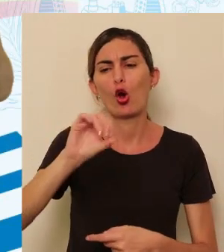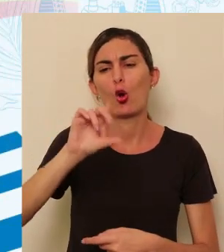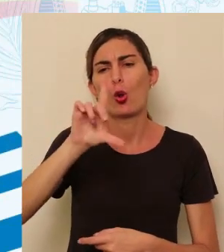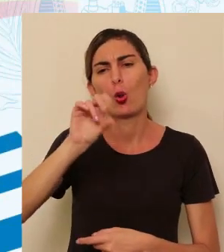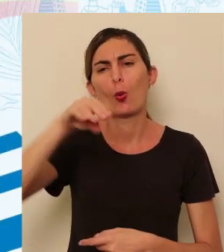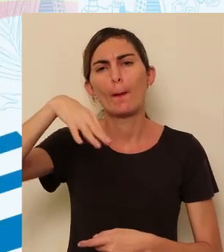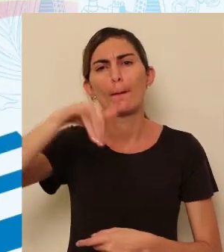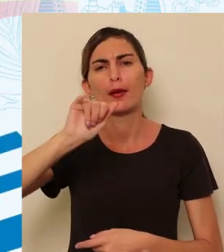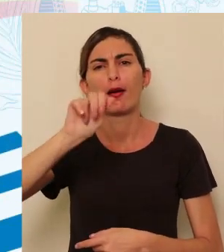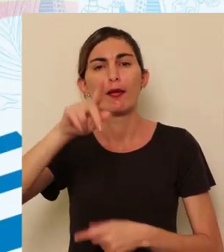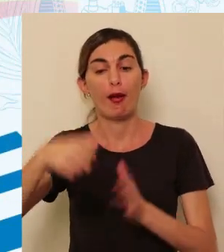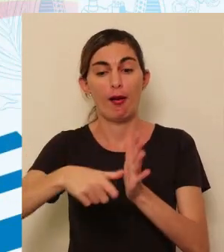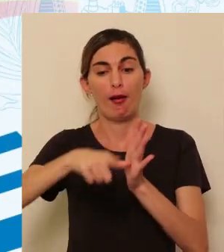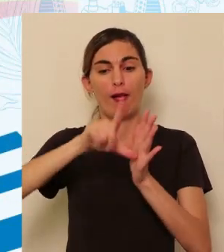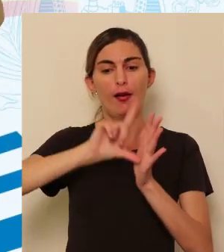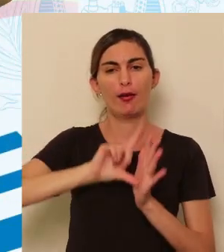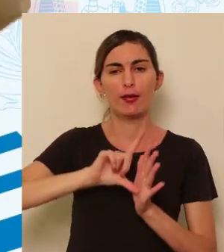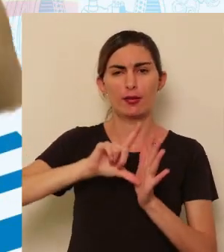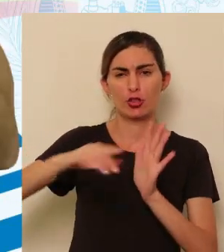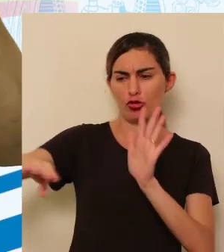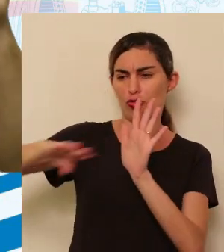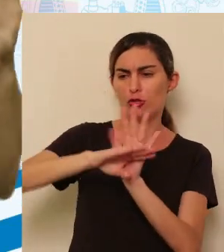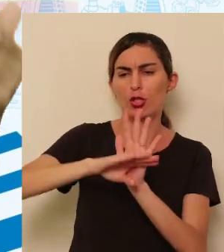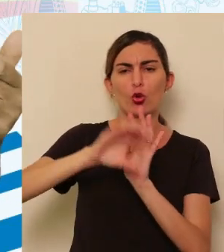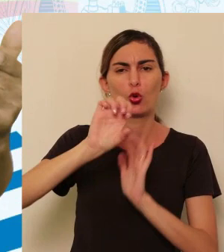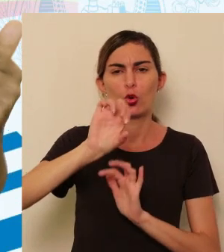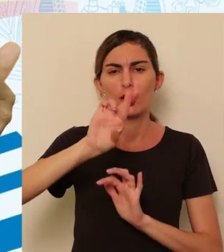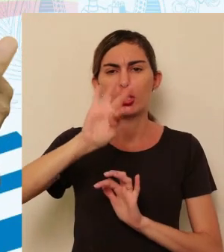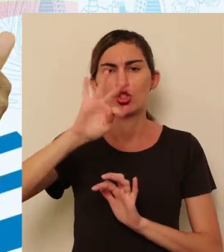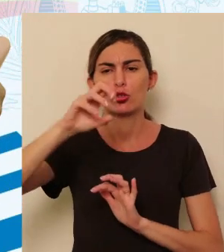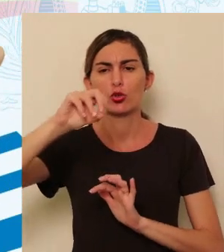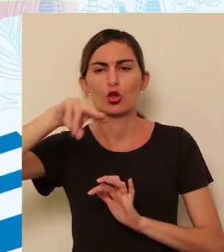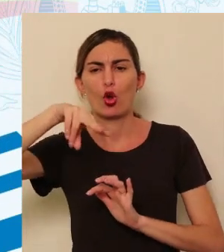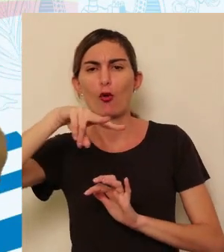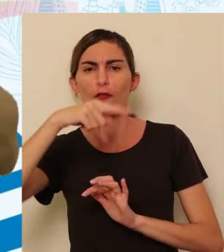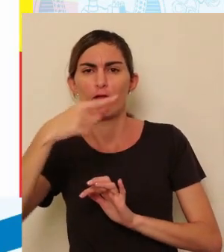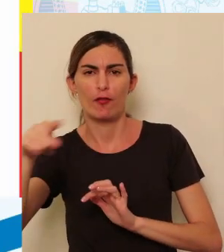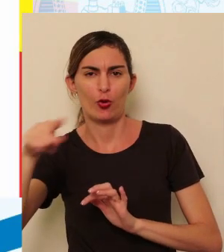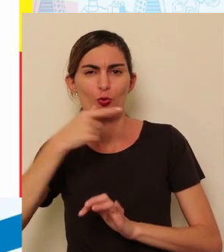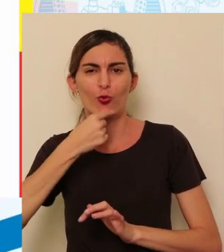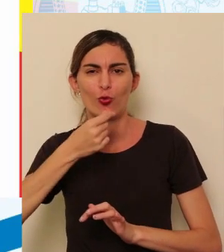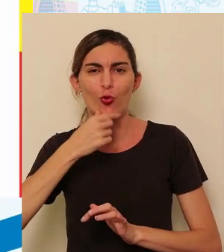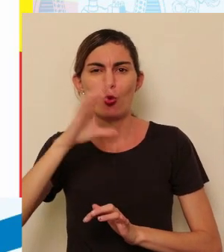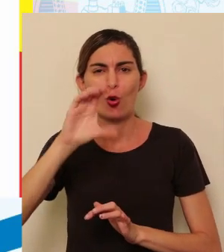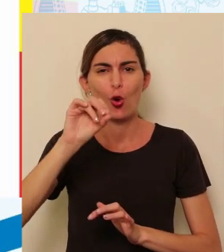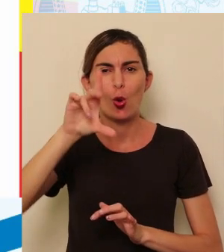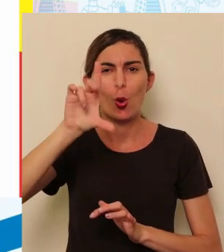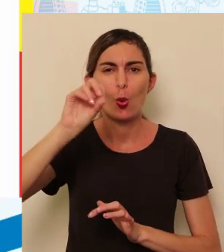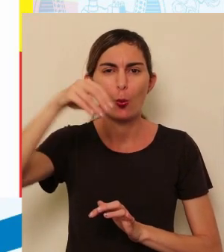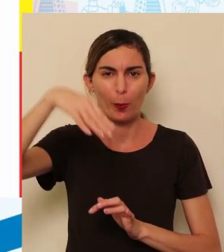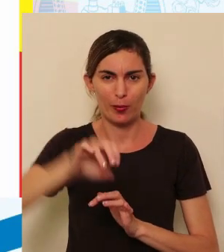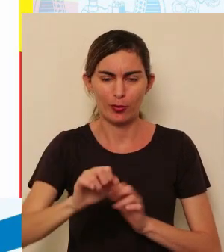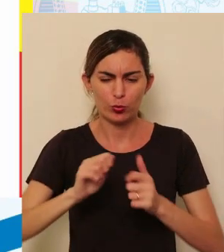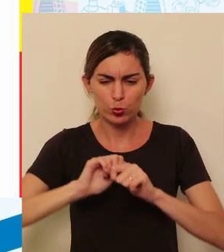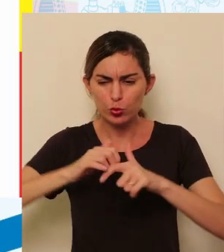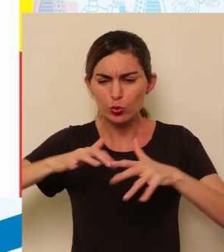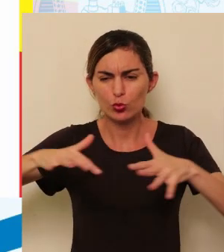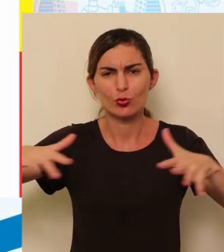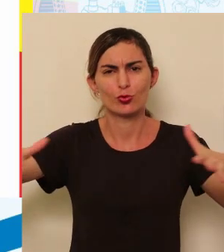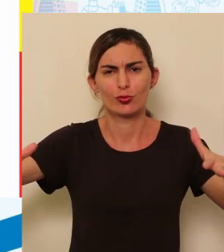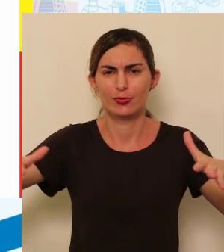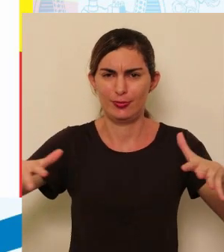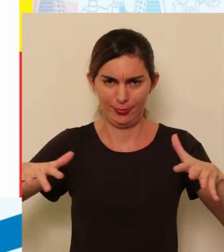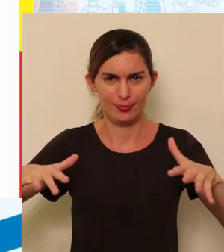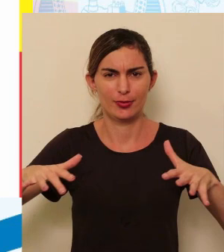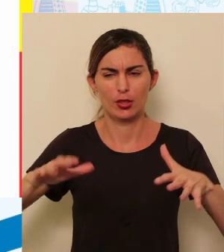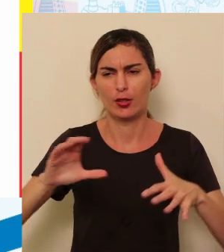pré-colombiana? Porque foi antes da chegada de Cristóvão Colombo na América. que desenvolveu um vasto império na